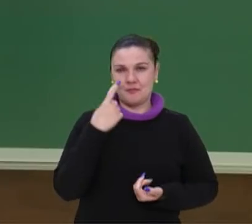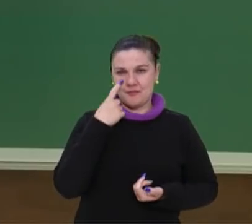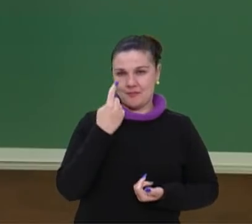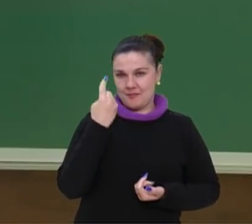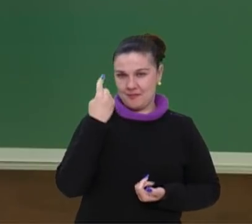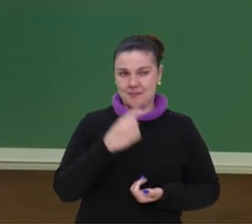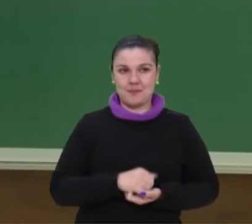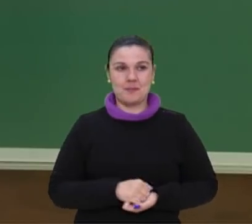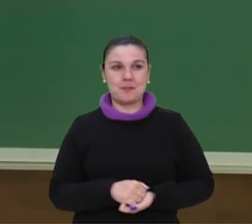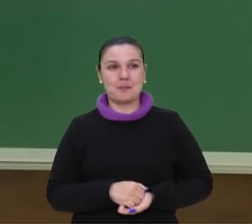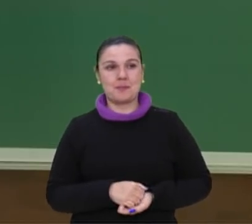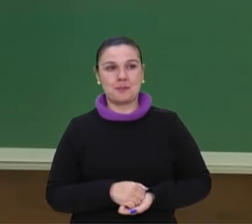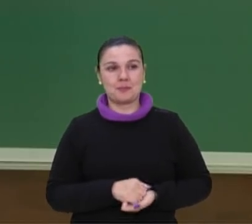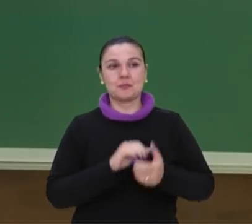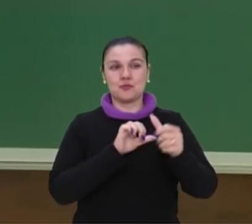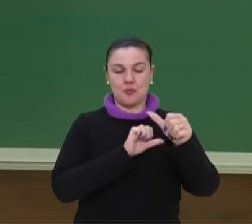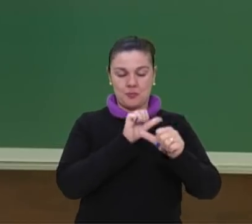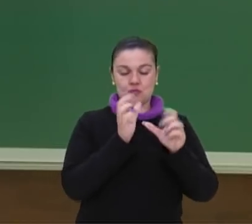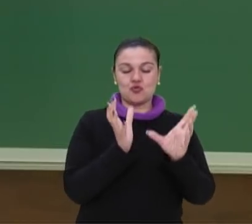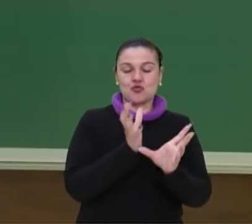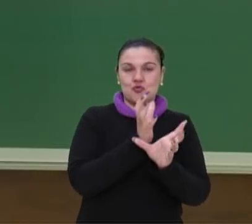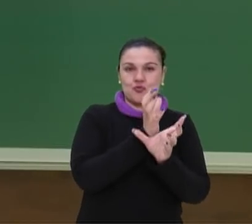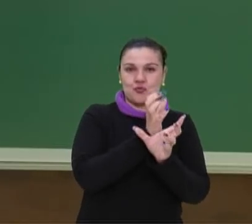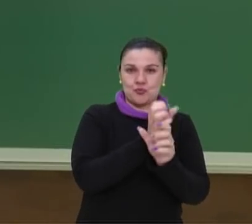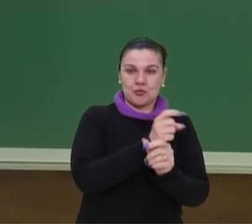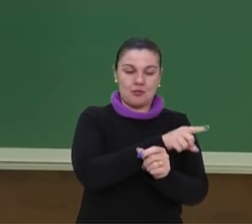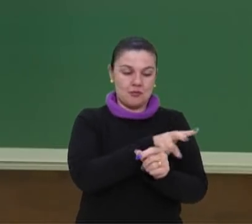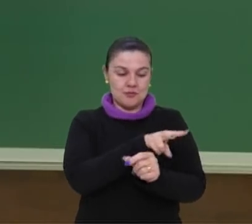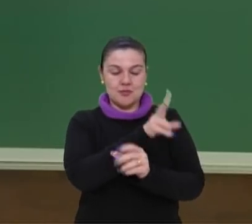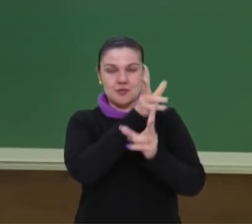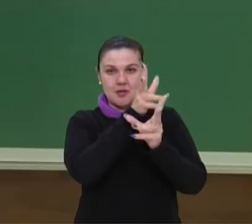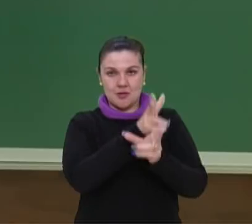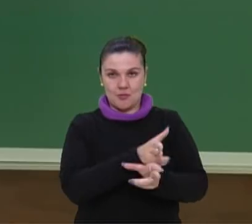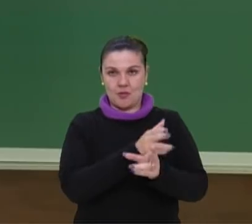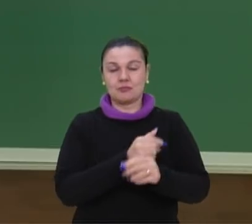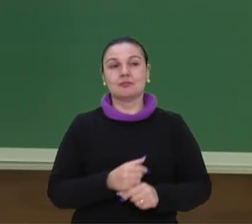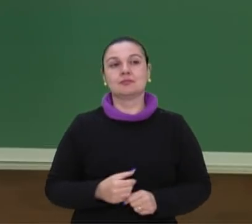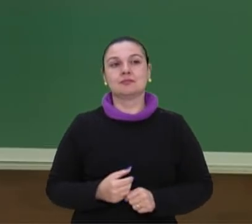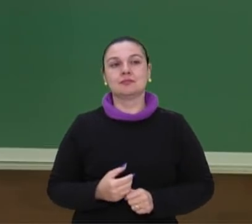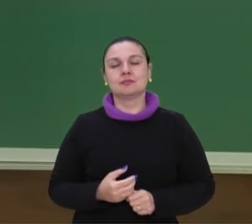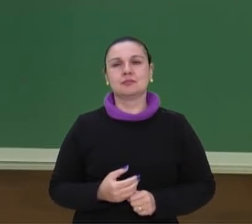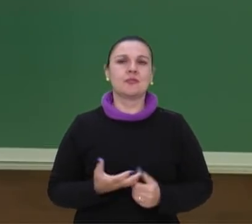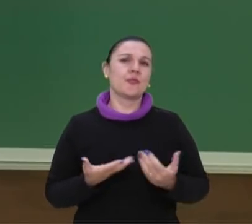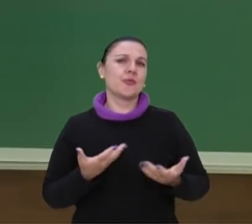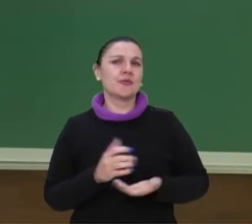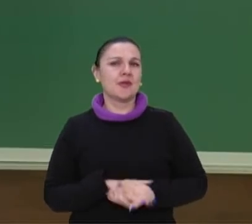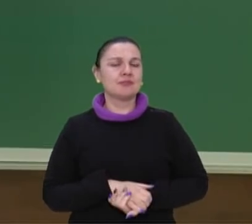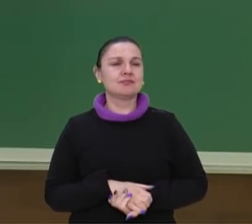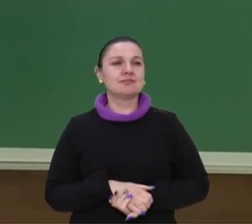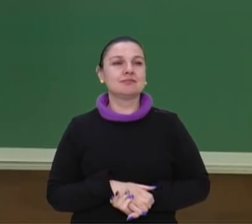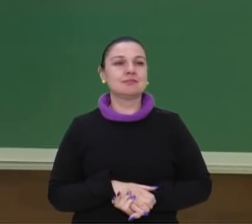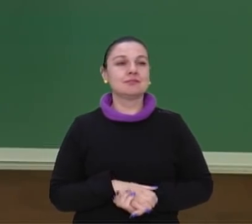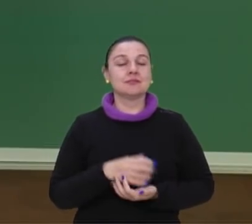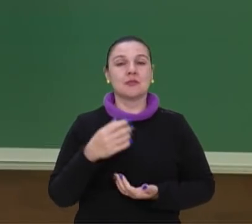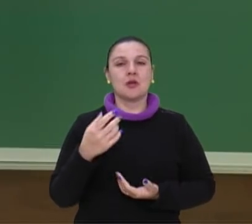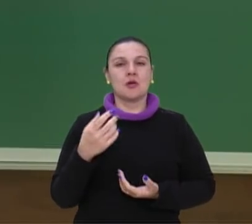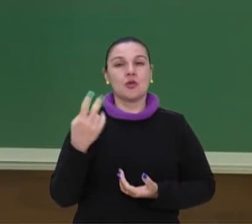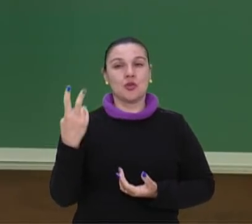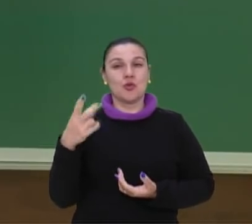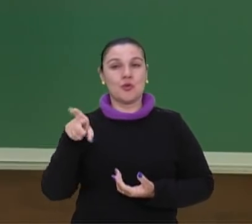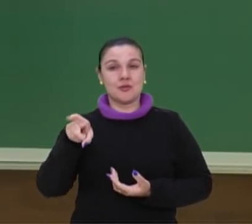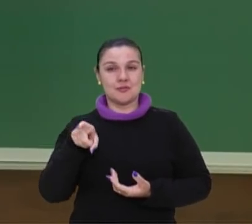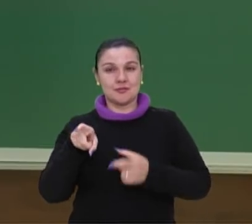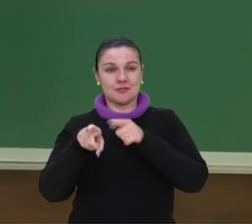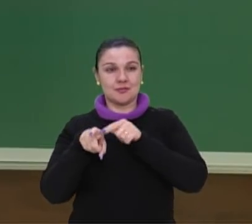35. Aqui eu já posso juntar, né? São termos semelhantes. 4 positivo, 2 negativo, vai ficar 2x.